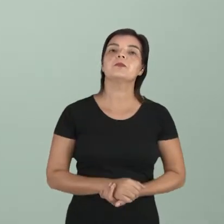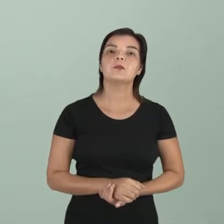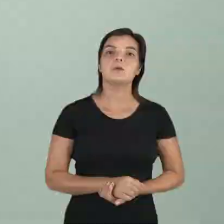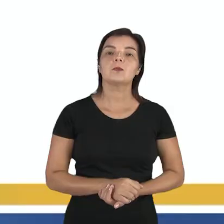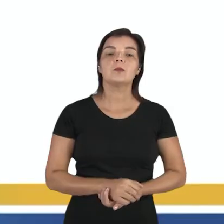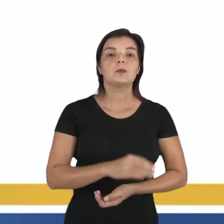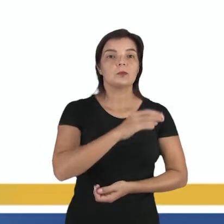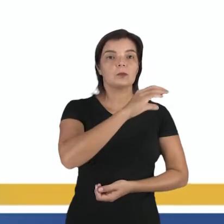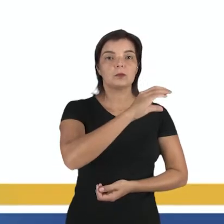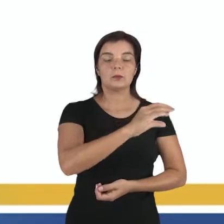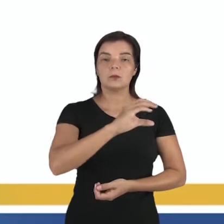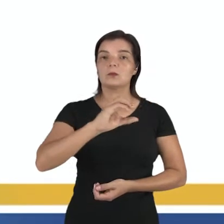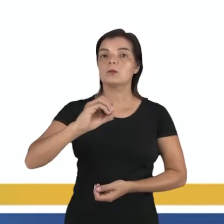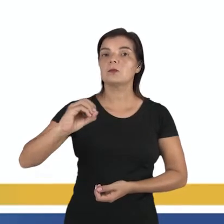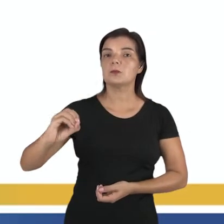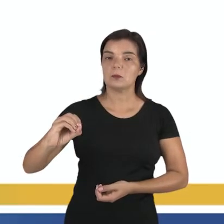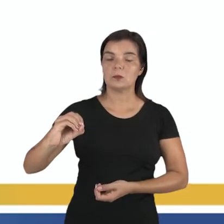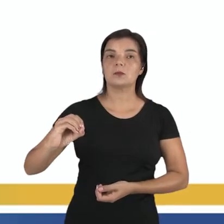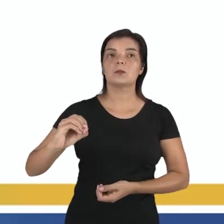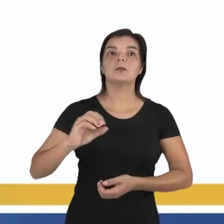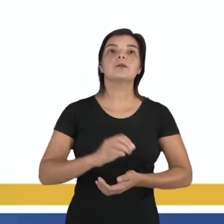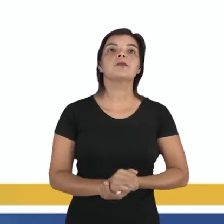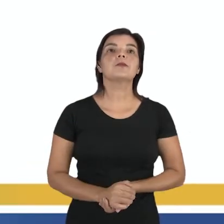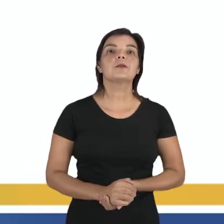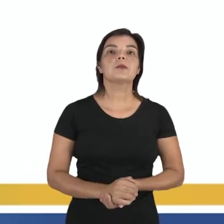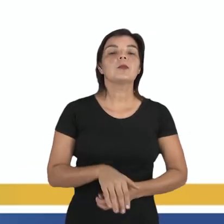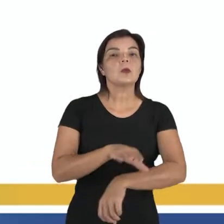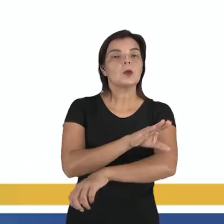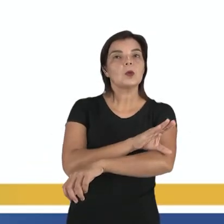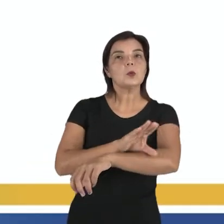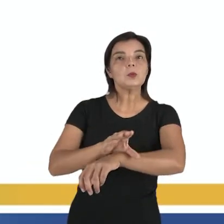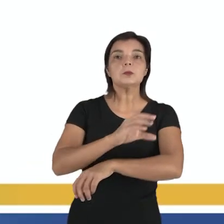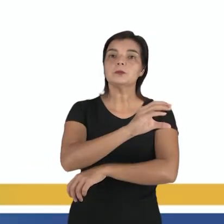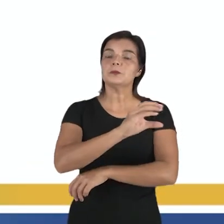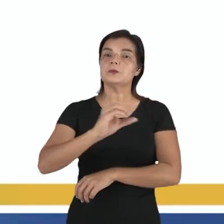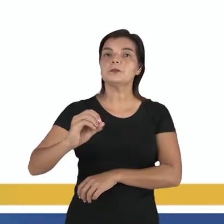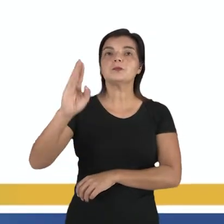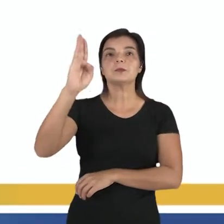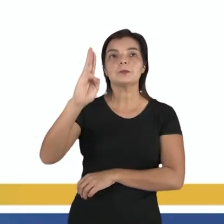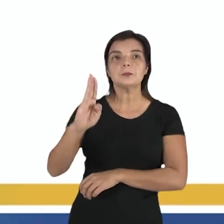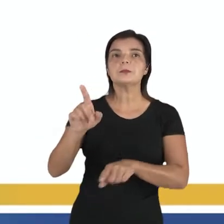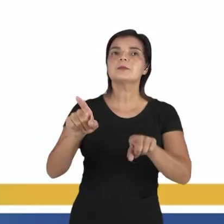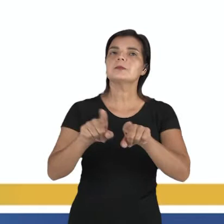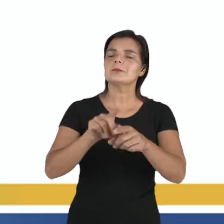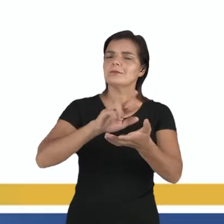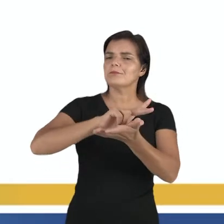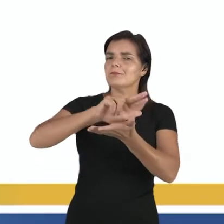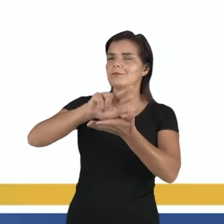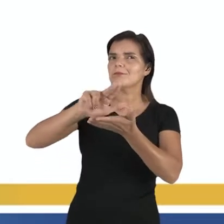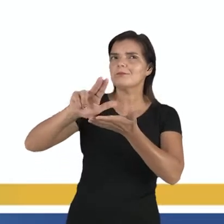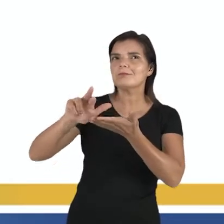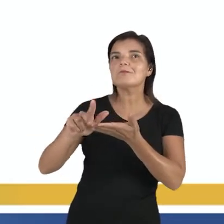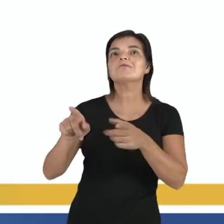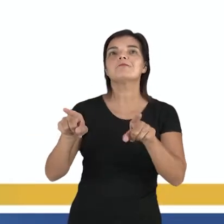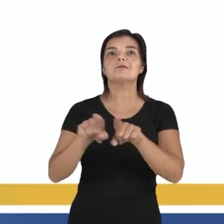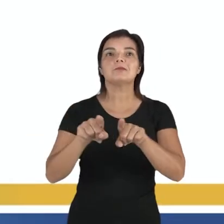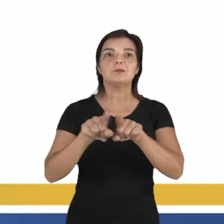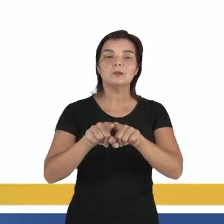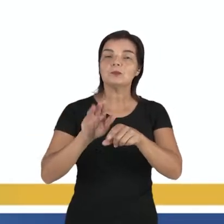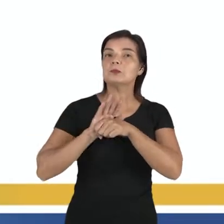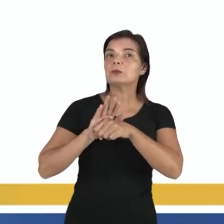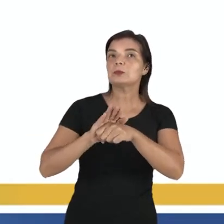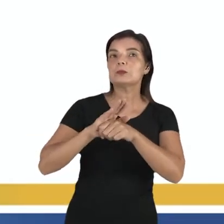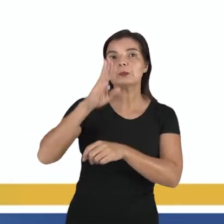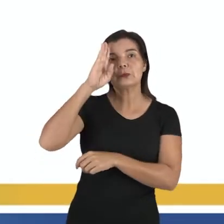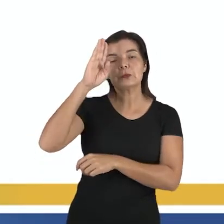do Iemanjá e a lavagem das escadarias do Bonfim. Outra coisa é a literatura do cordel, que é outro elemento